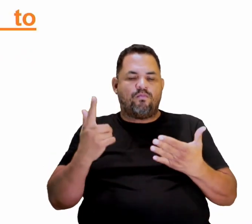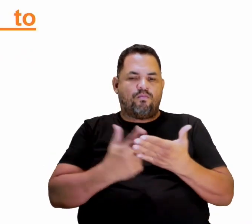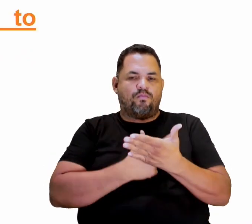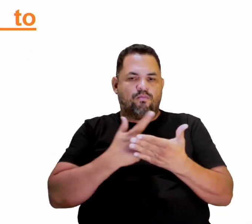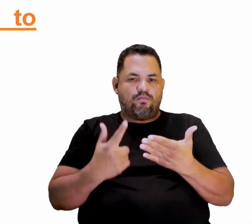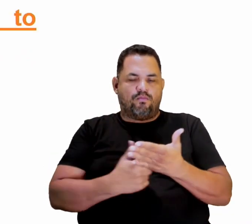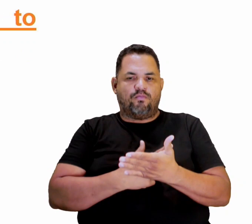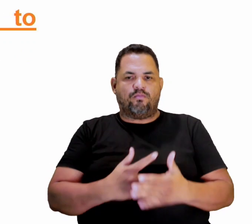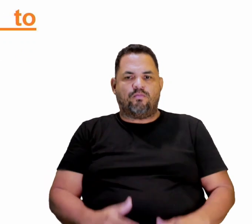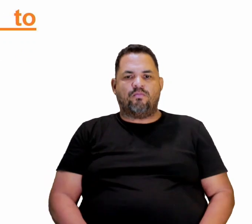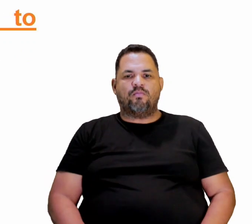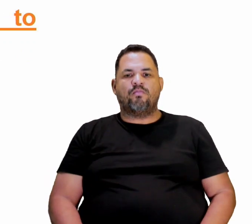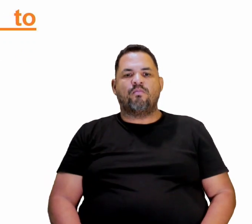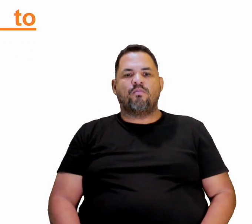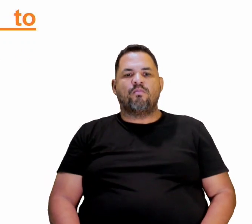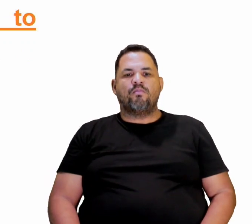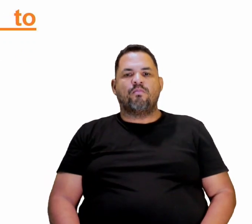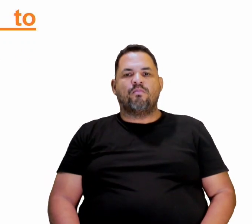Harry Potter